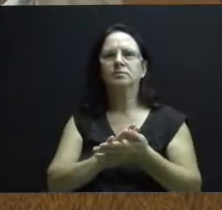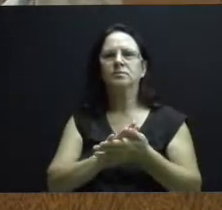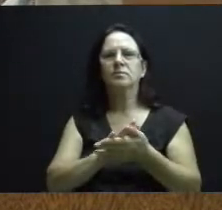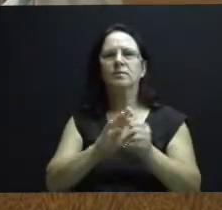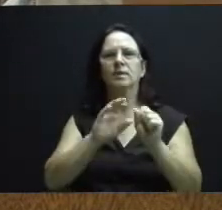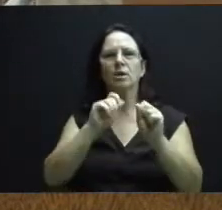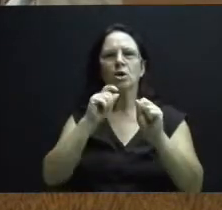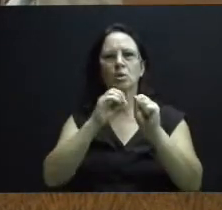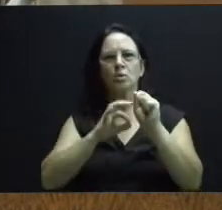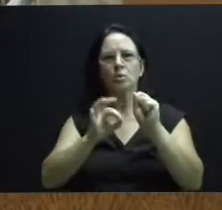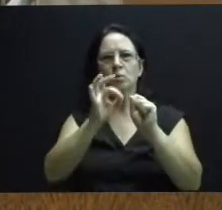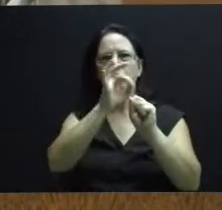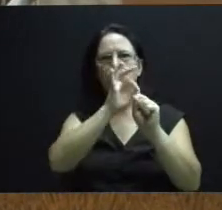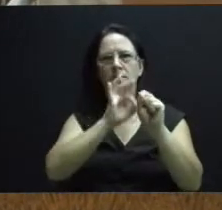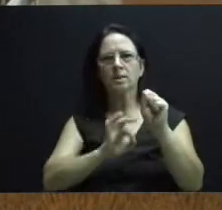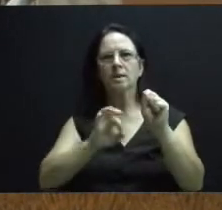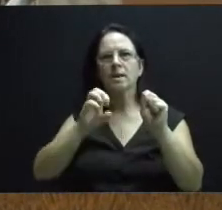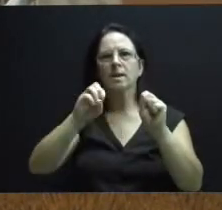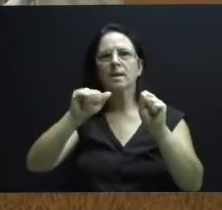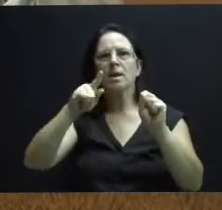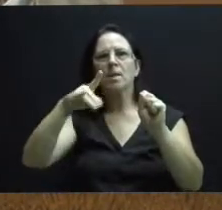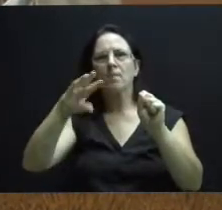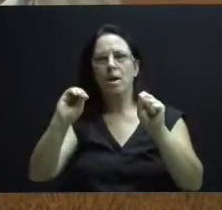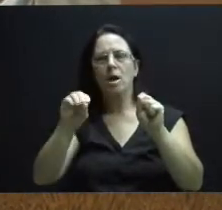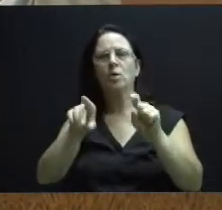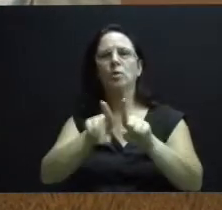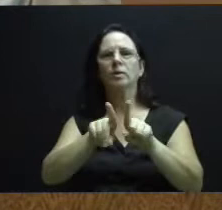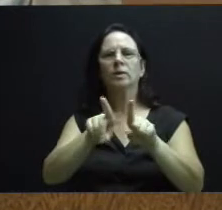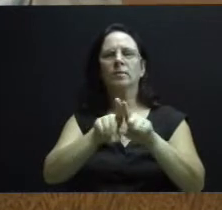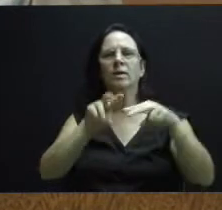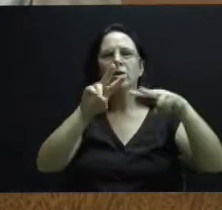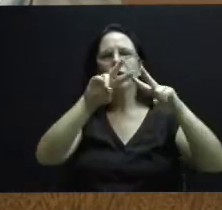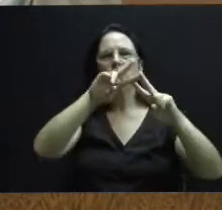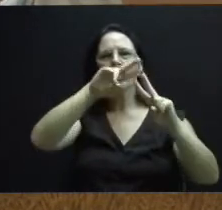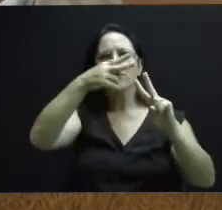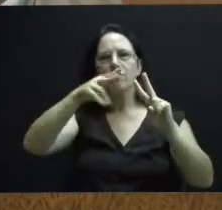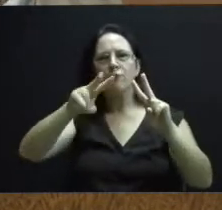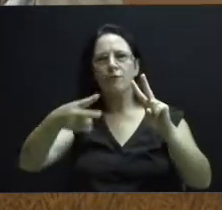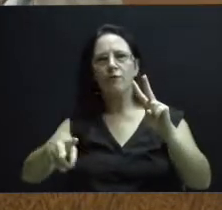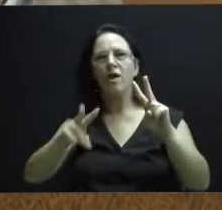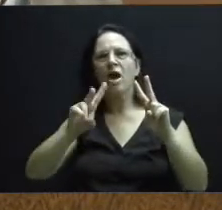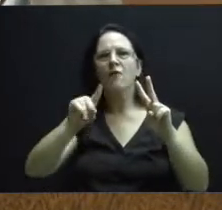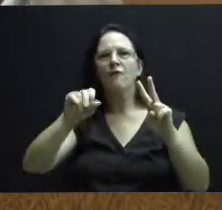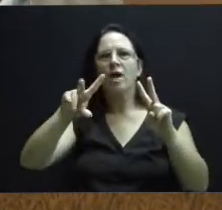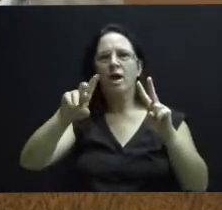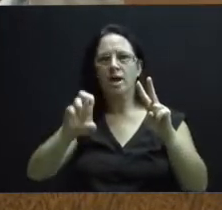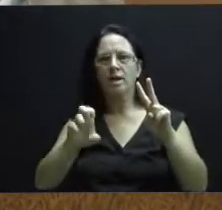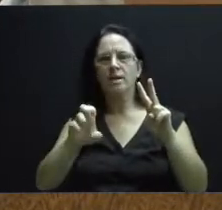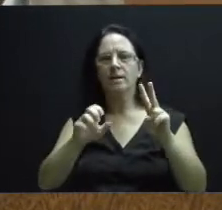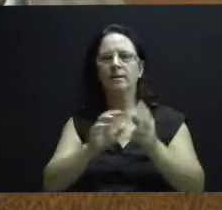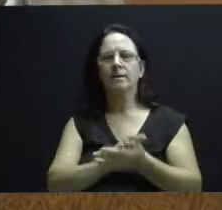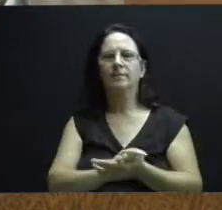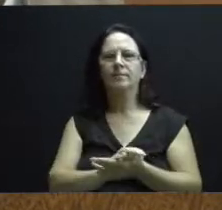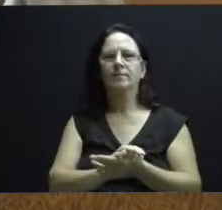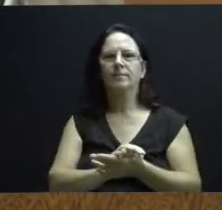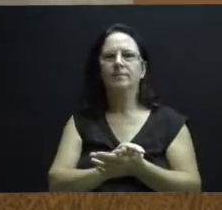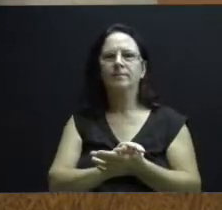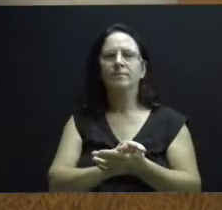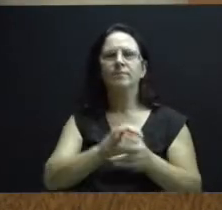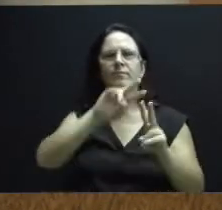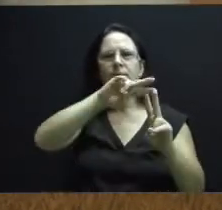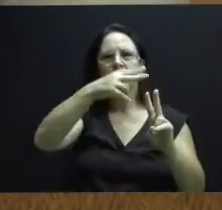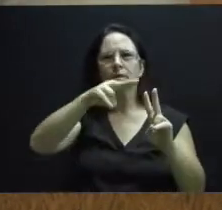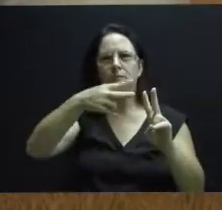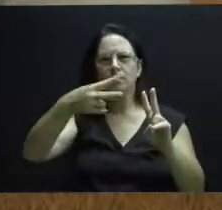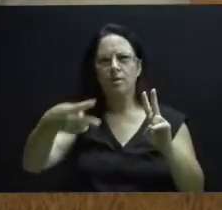controlada pela vale e pela bhp billiton a barragem de funda